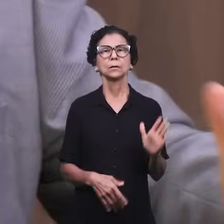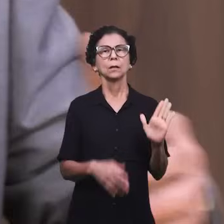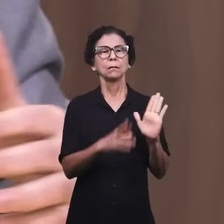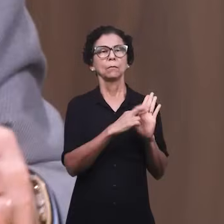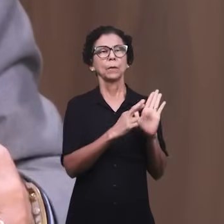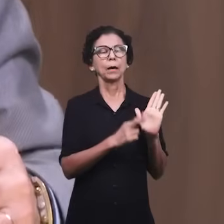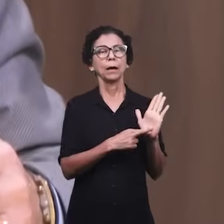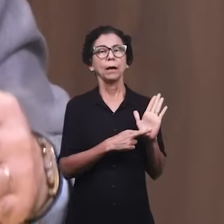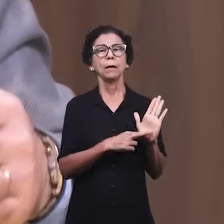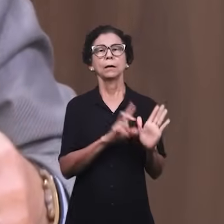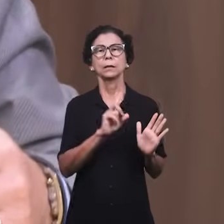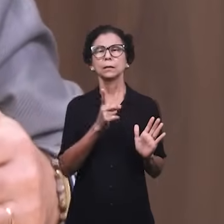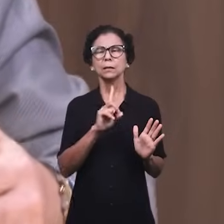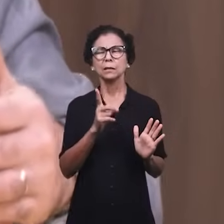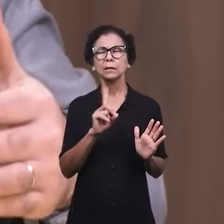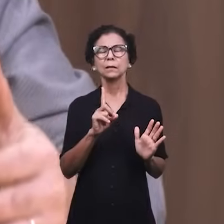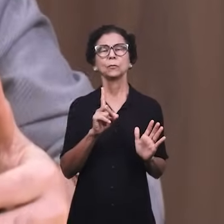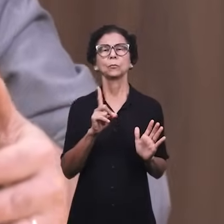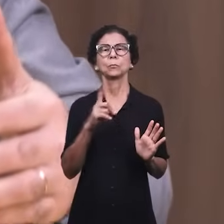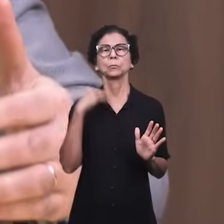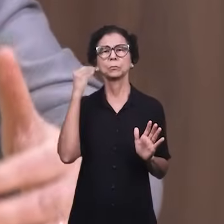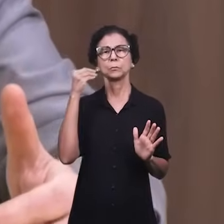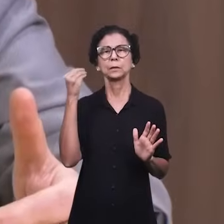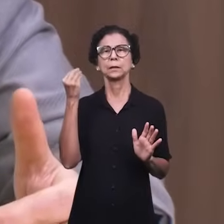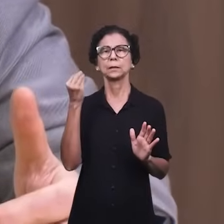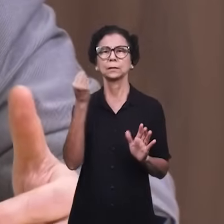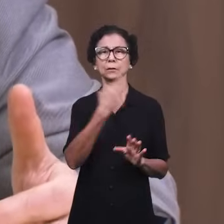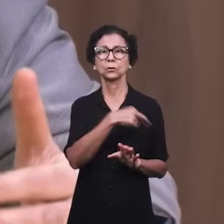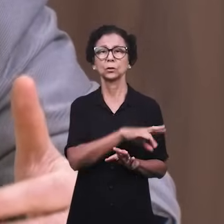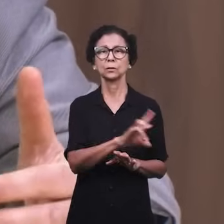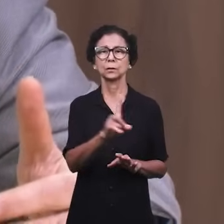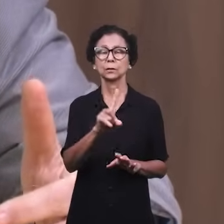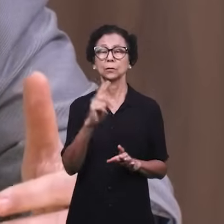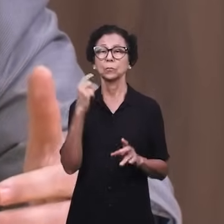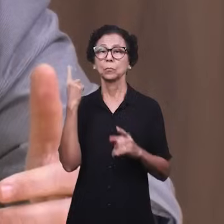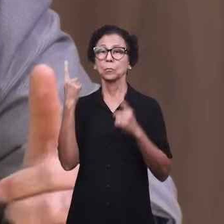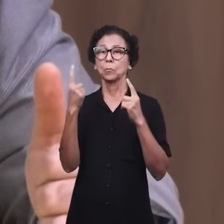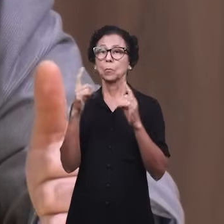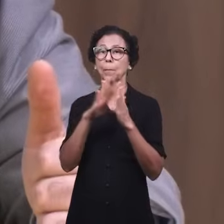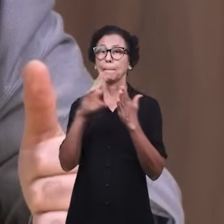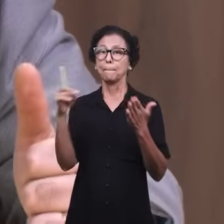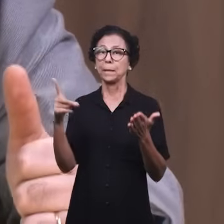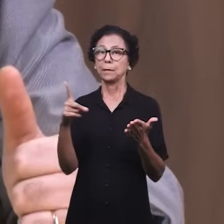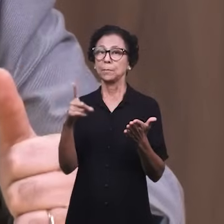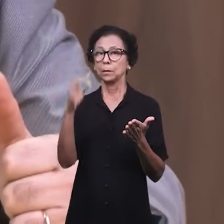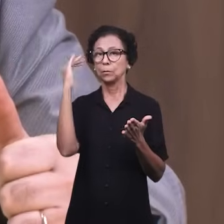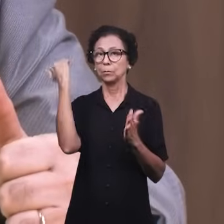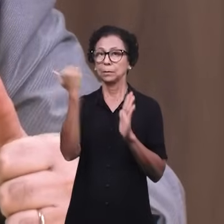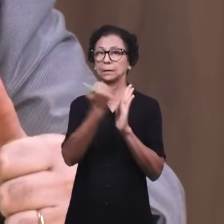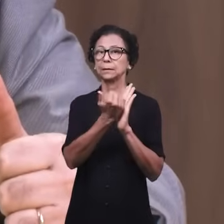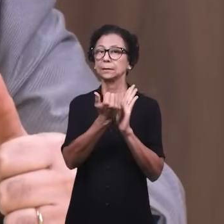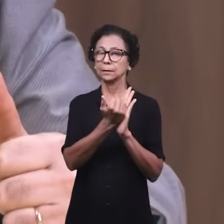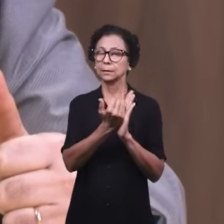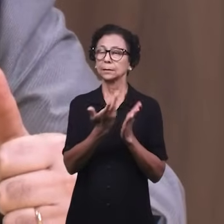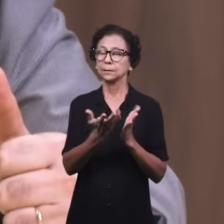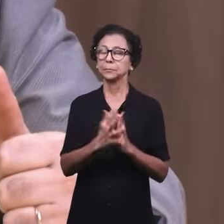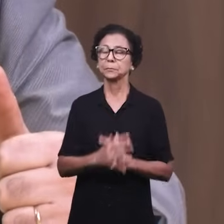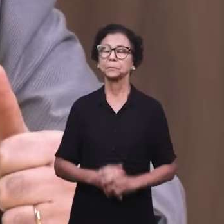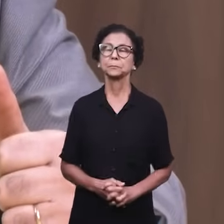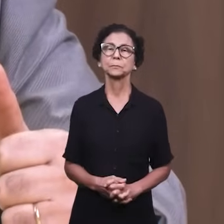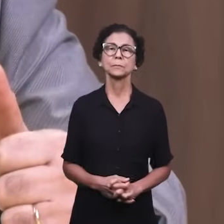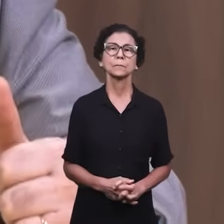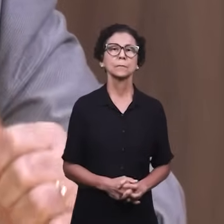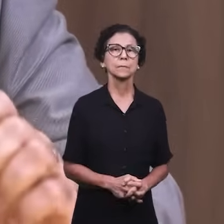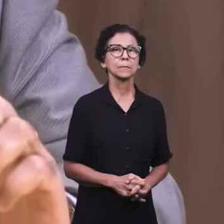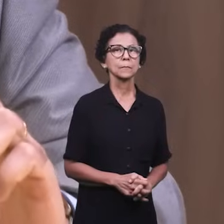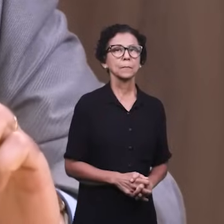experiências religiosas mas não não nós estamos preocupado em viver a palavra né Essa esse é o cuidado eh que nós temos agora